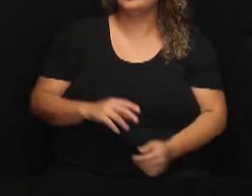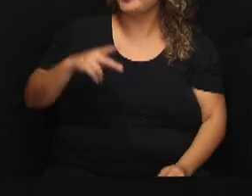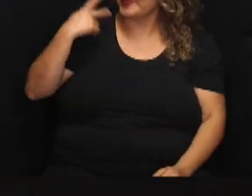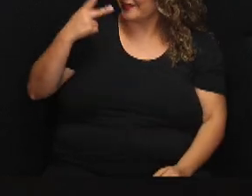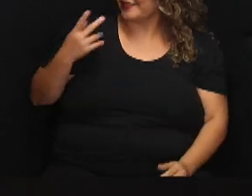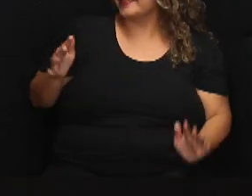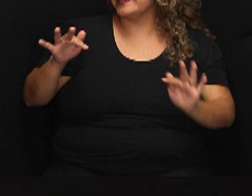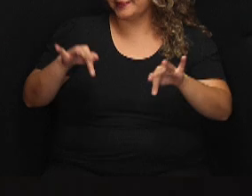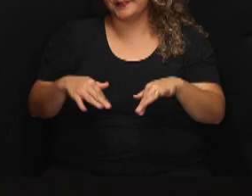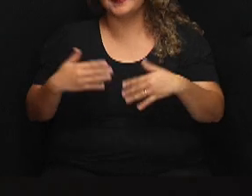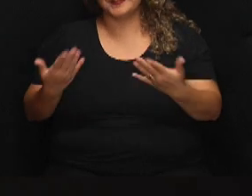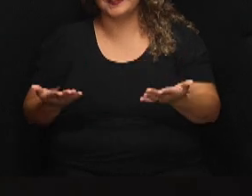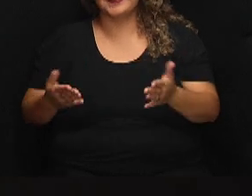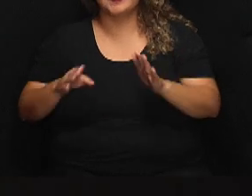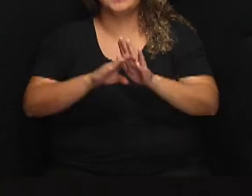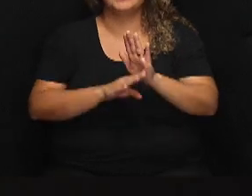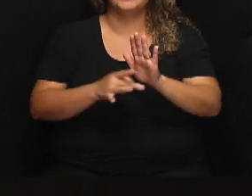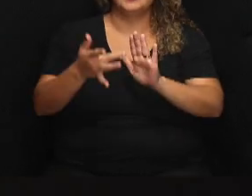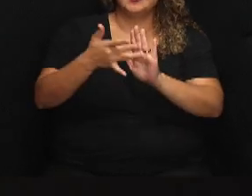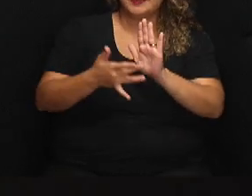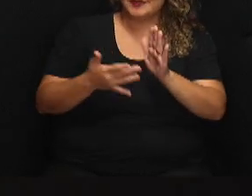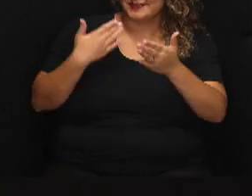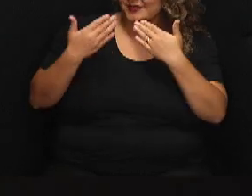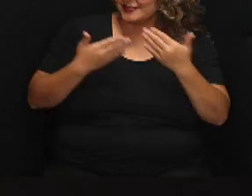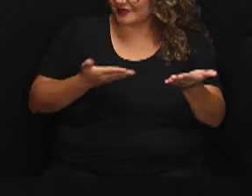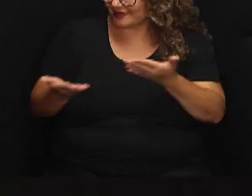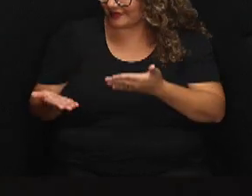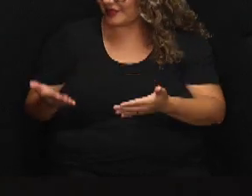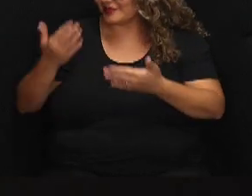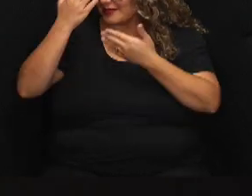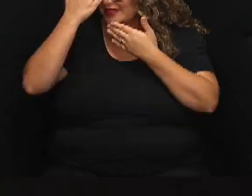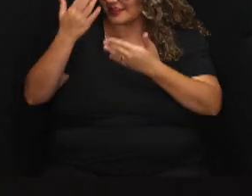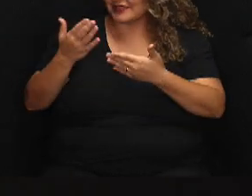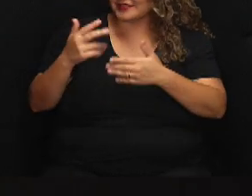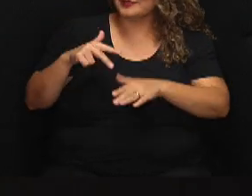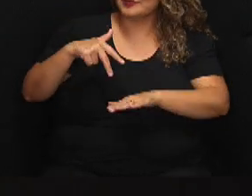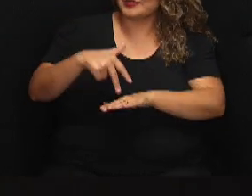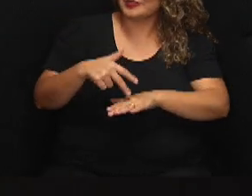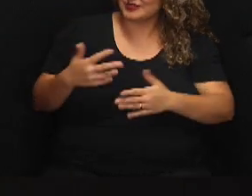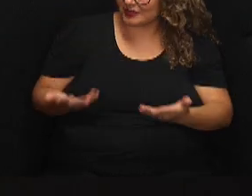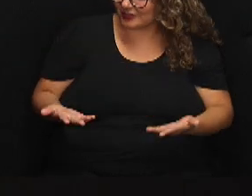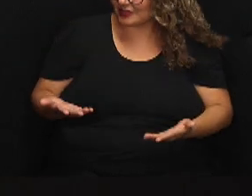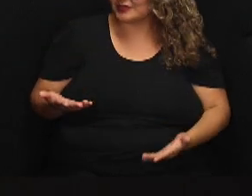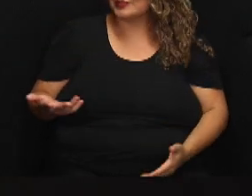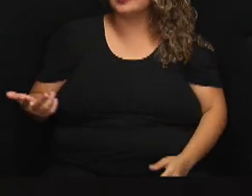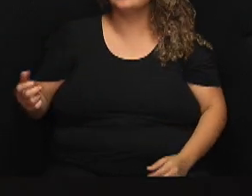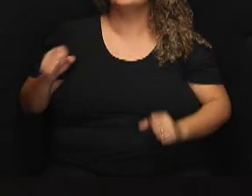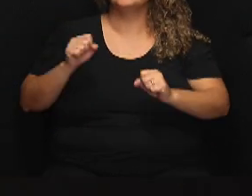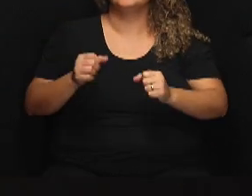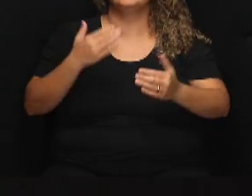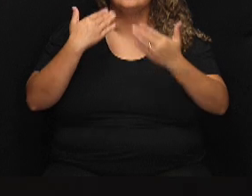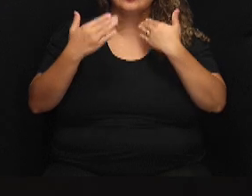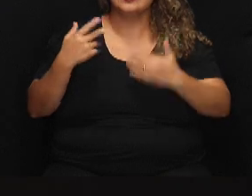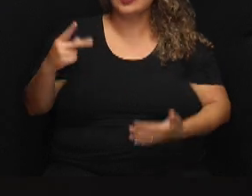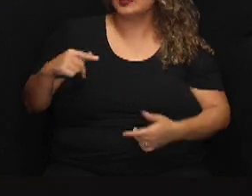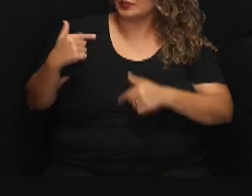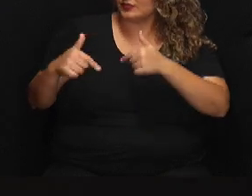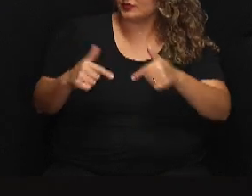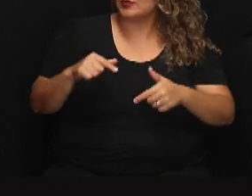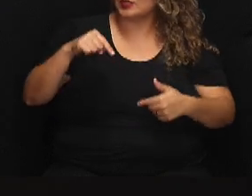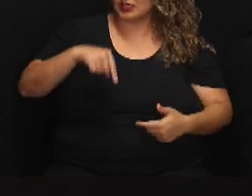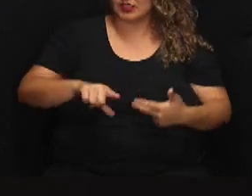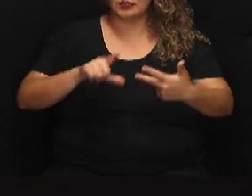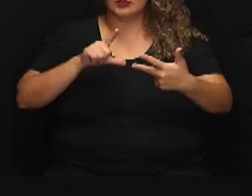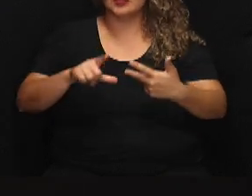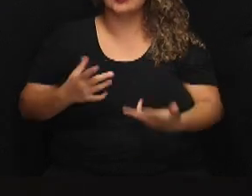né, ao programa Em Pauta, né? Muito obrigado mais uma vez pela disponibilidade de você de vir poder falar sobre o seu trabalho aqui no